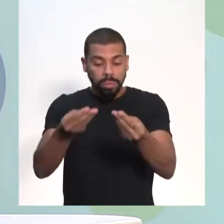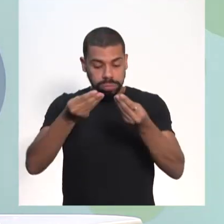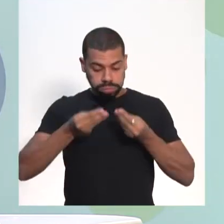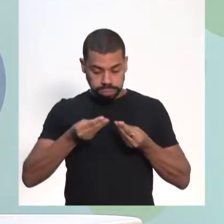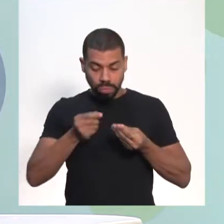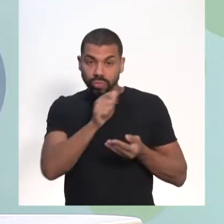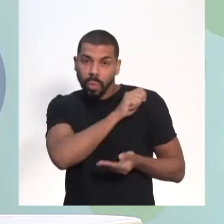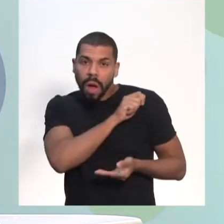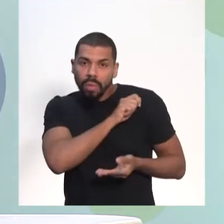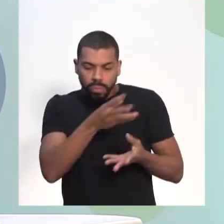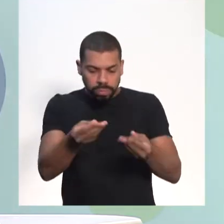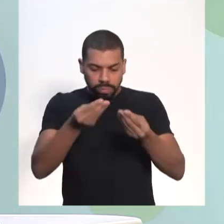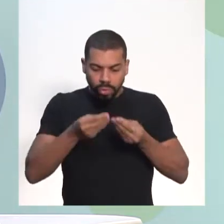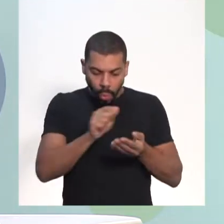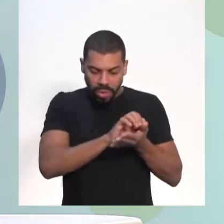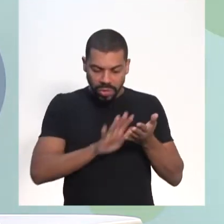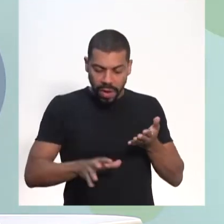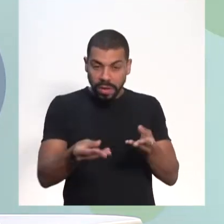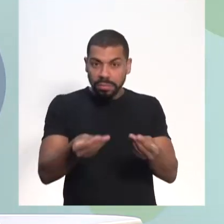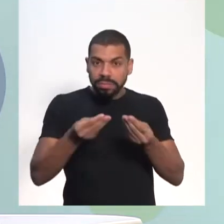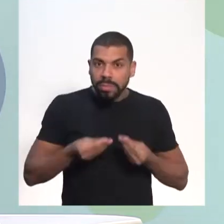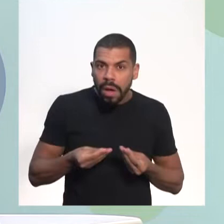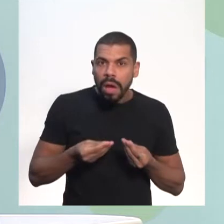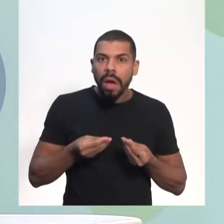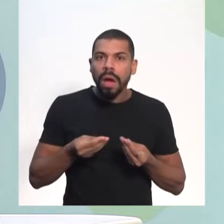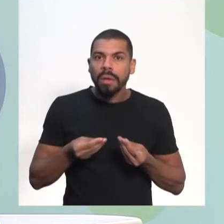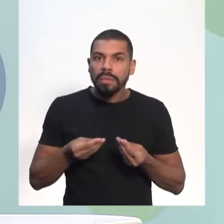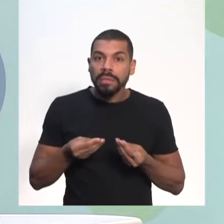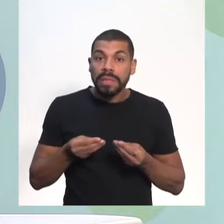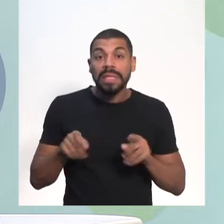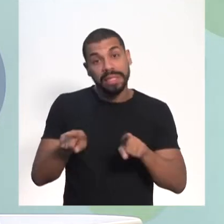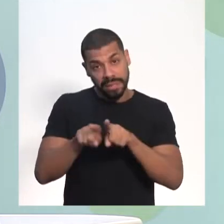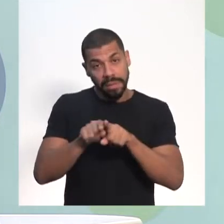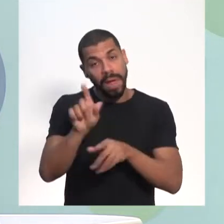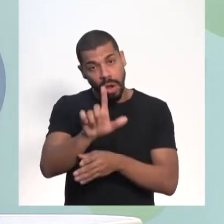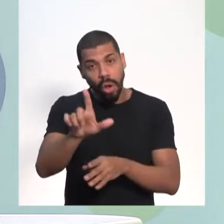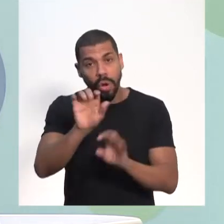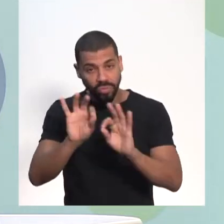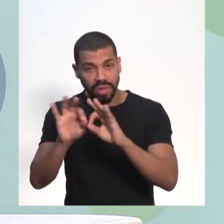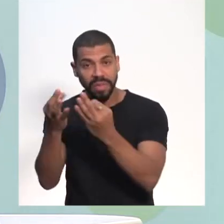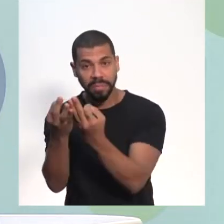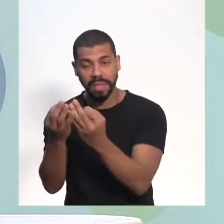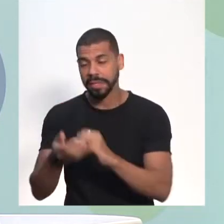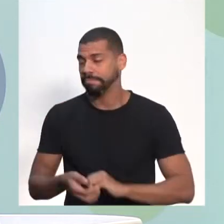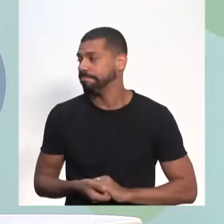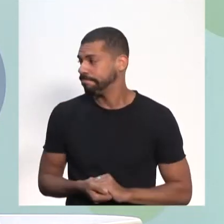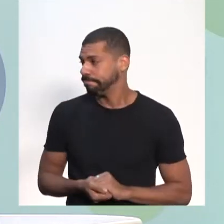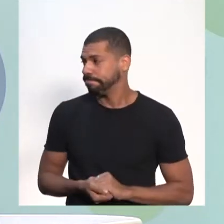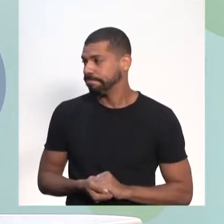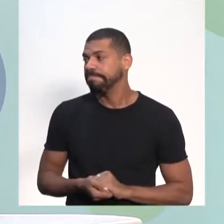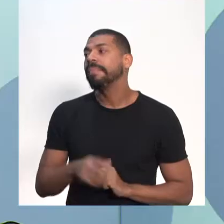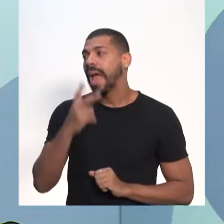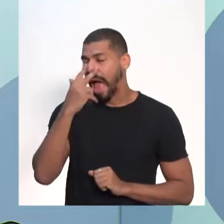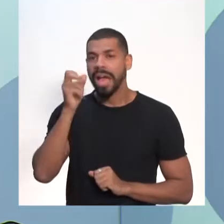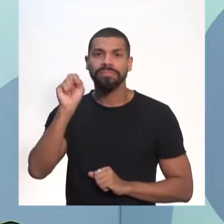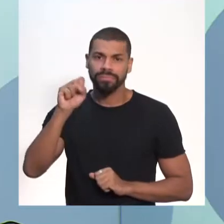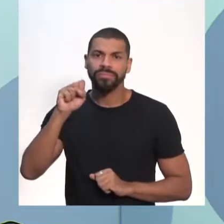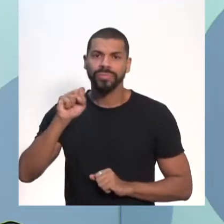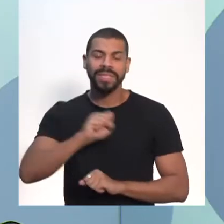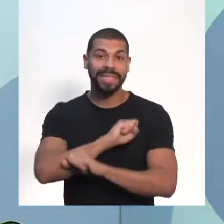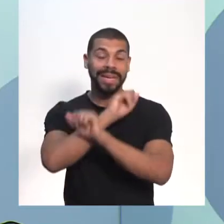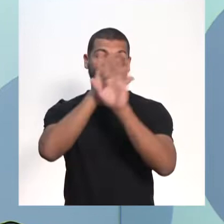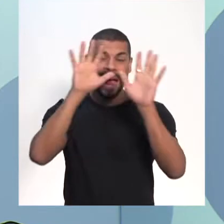daquela aluna, e que tipo de contribuição que a gente espera da família também. Muito boa essa tua fala. Sim, eu acho que a clareza é